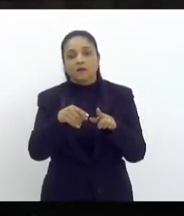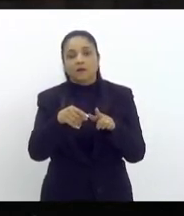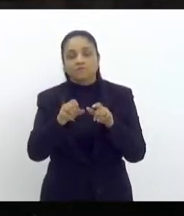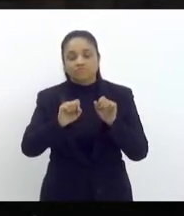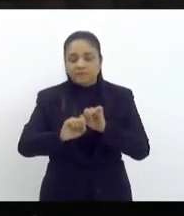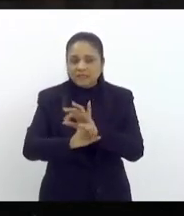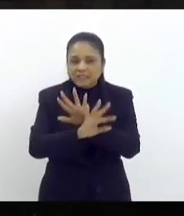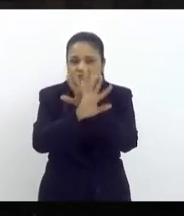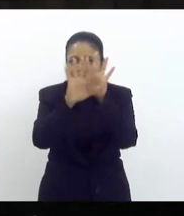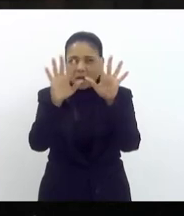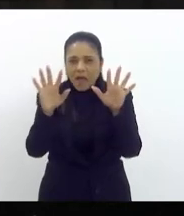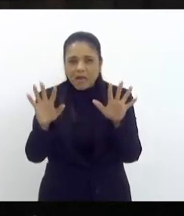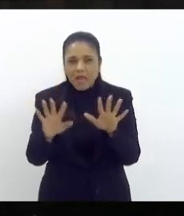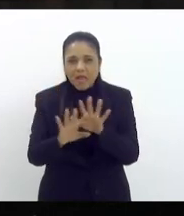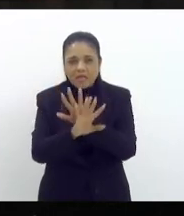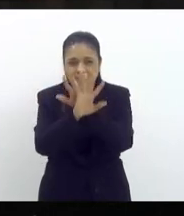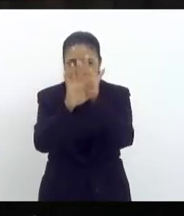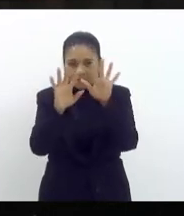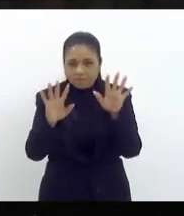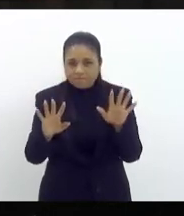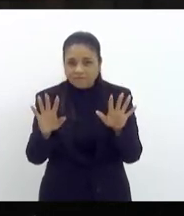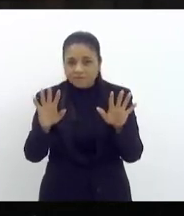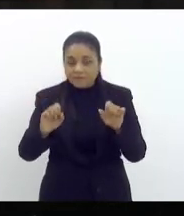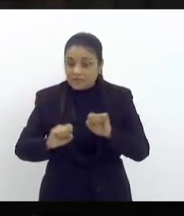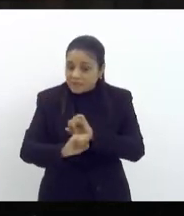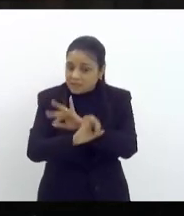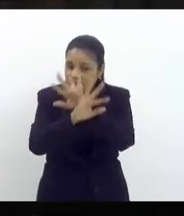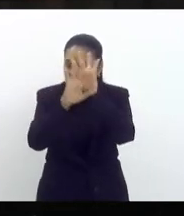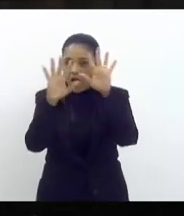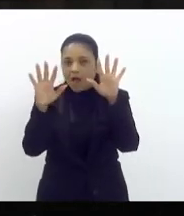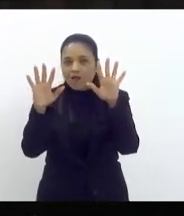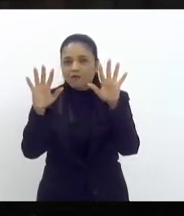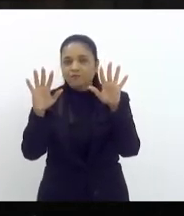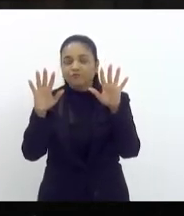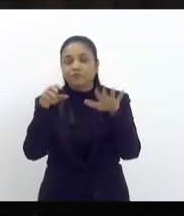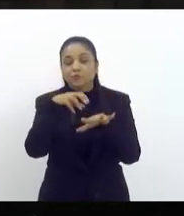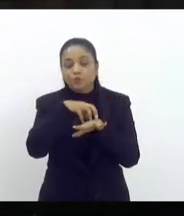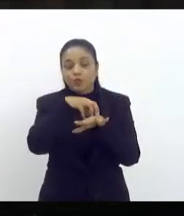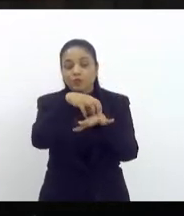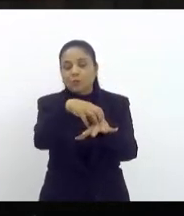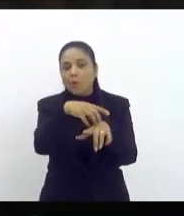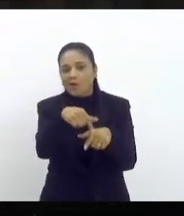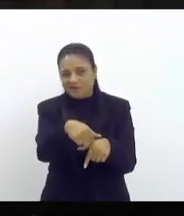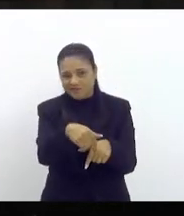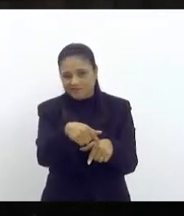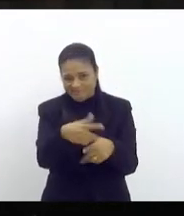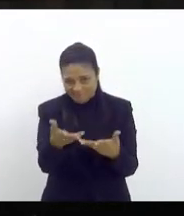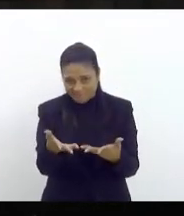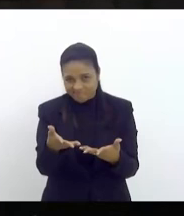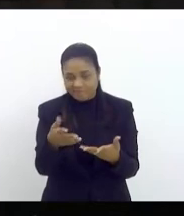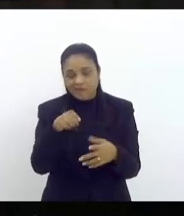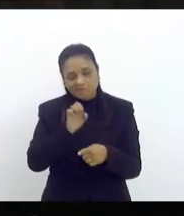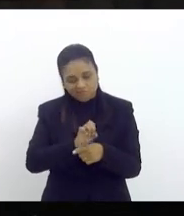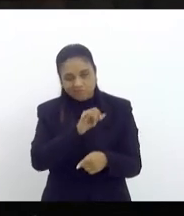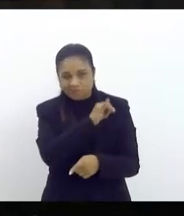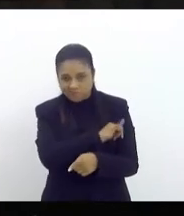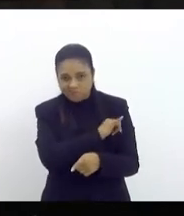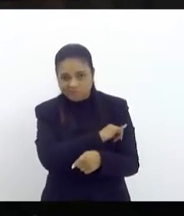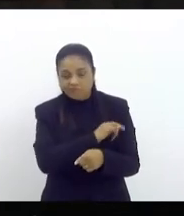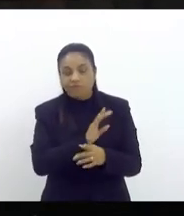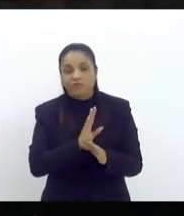transparência daquilo que é grave também do Rio de Janeiro que é relacionado ao transporte quero dizer isso finalizando